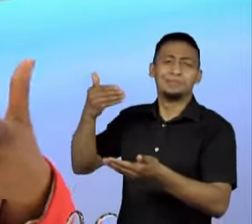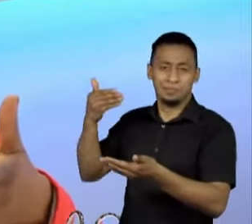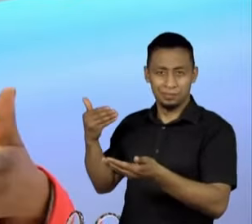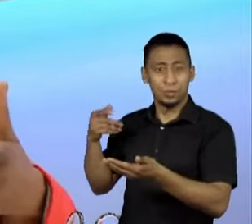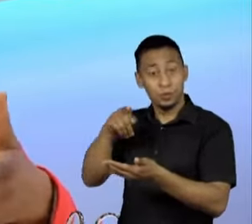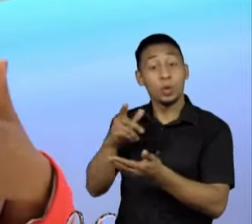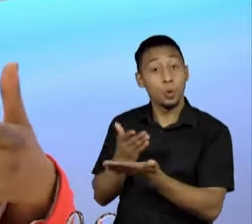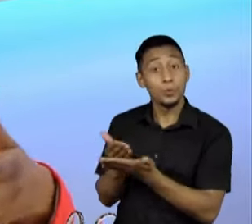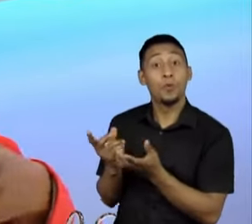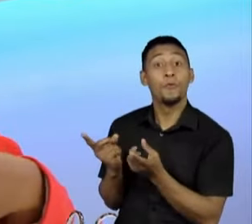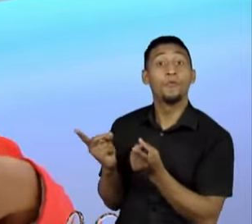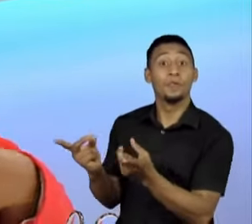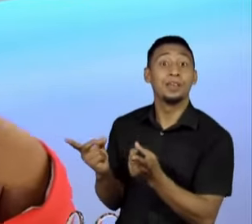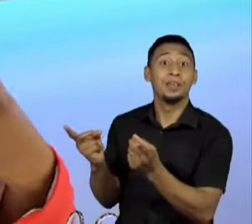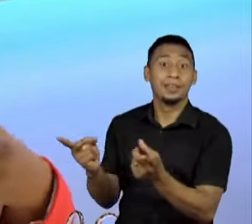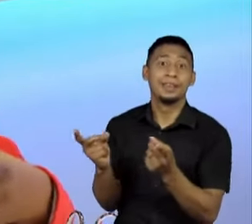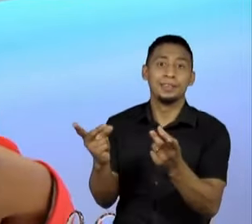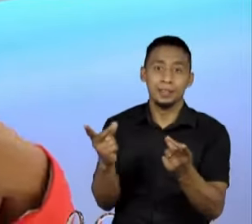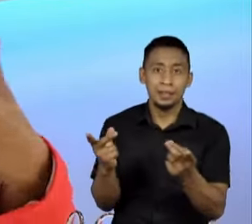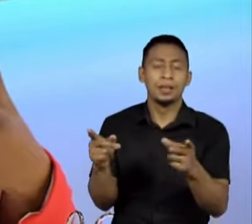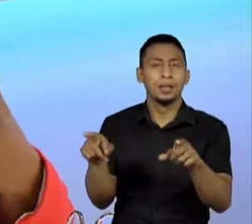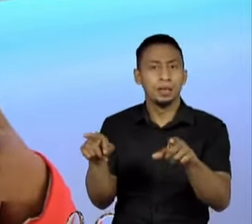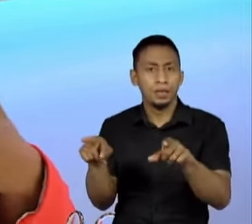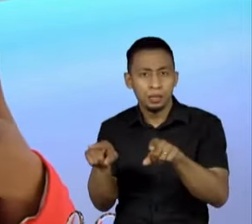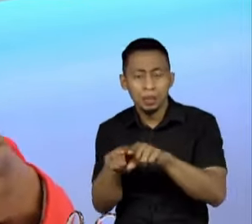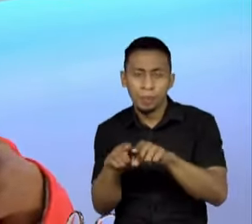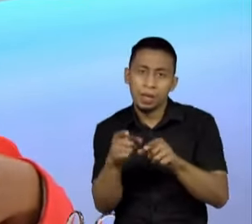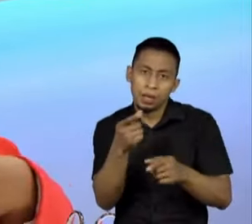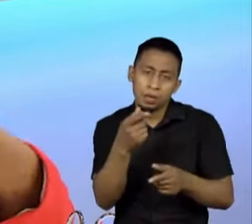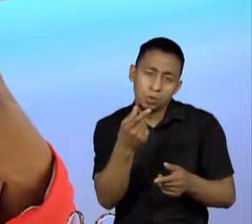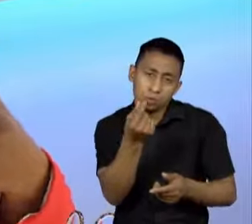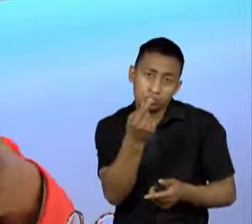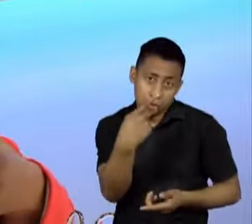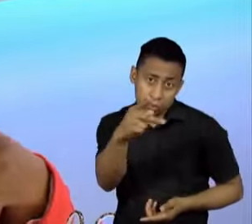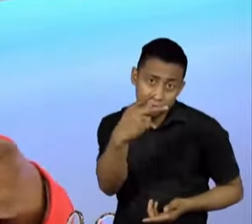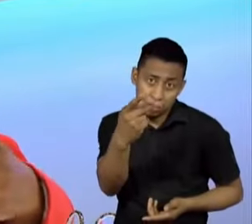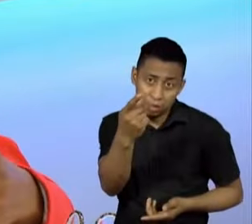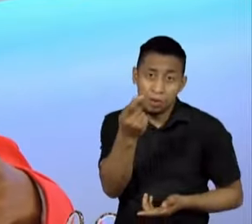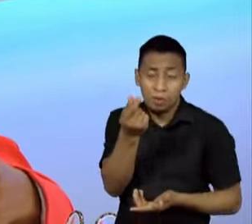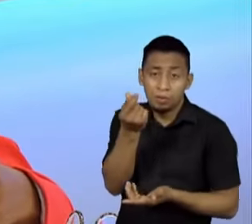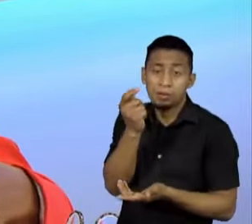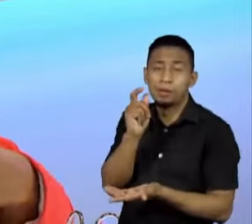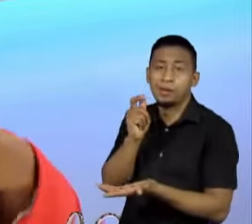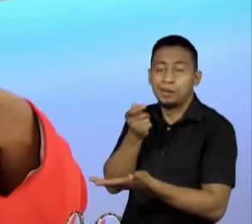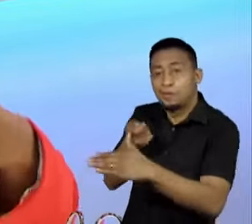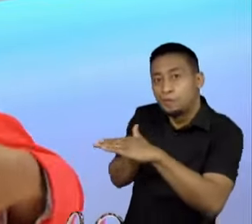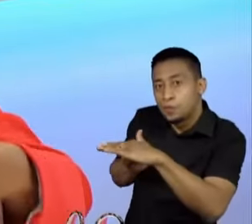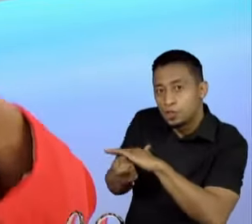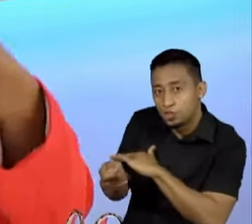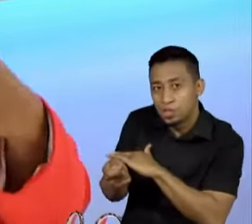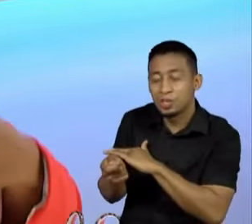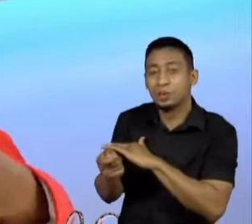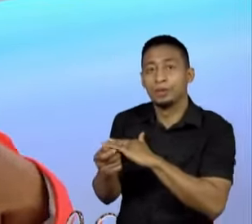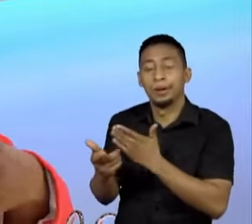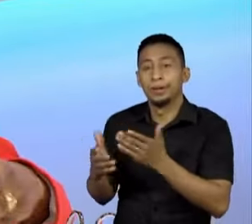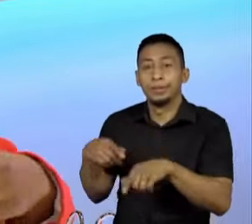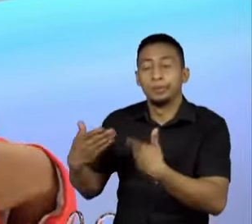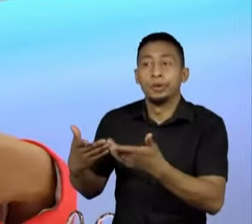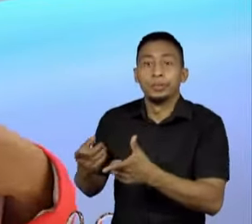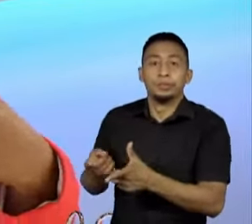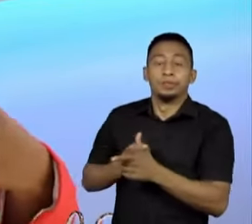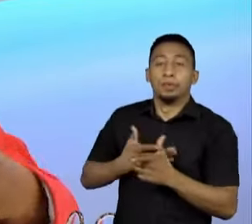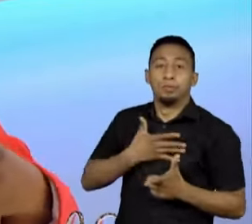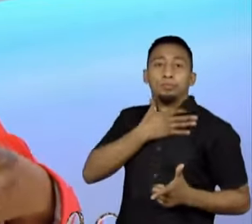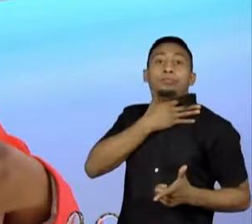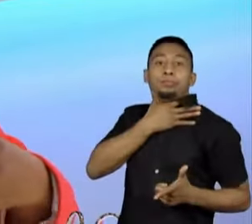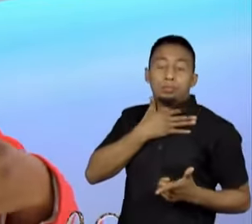saiu a vender suas publicações, né, investiu, fez um investimento próprio, se endividou. Enfim, começou em pequenas